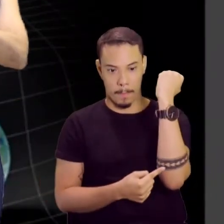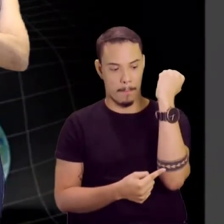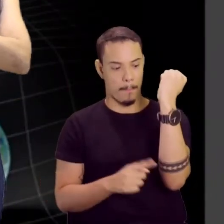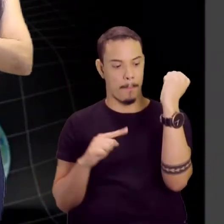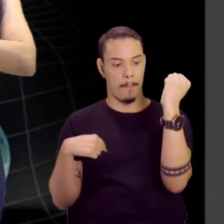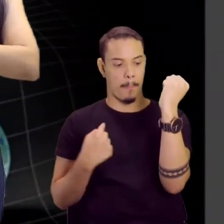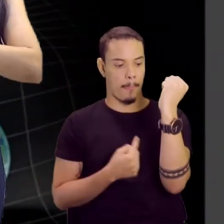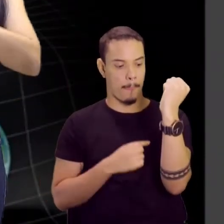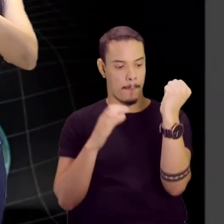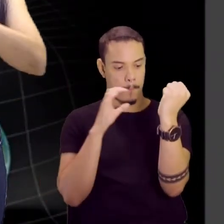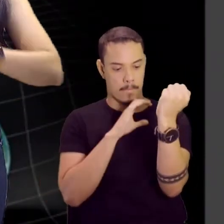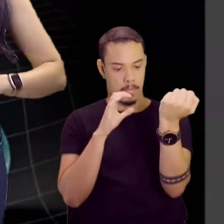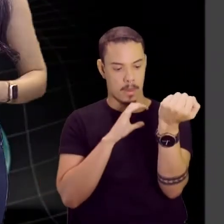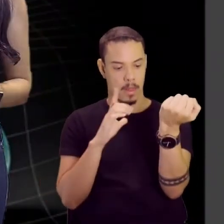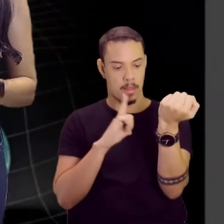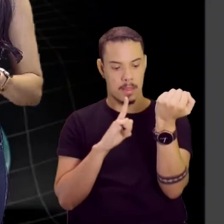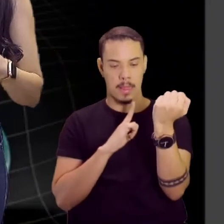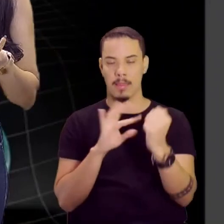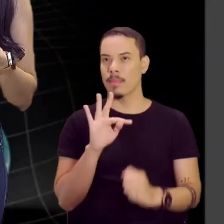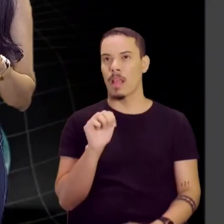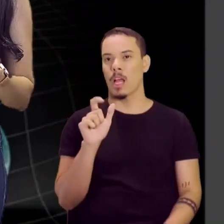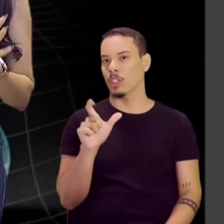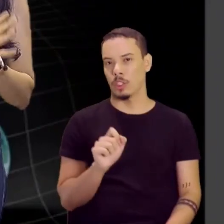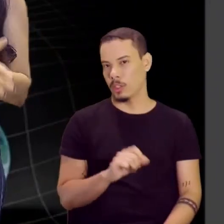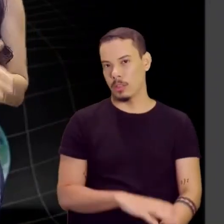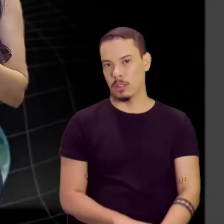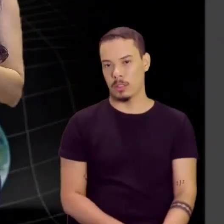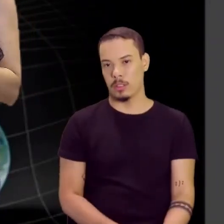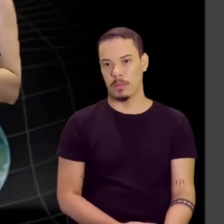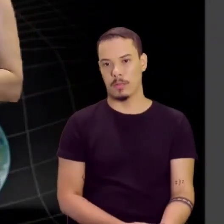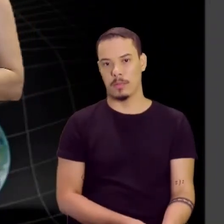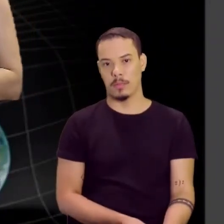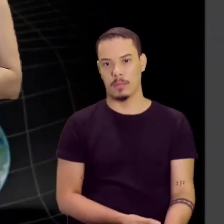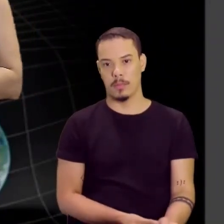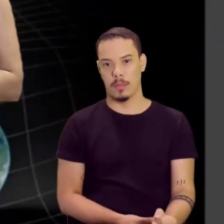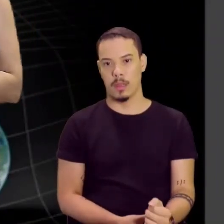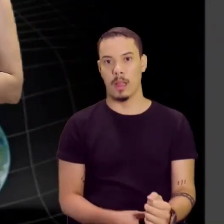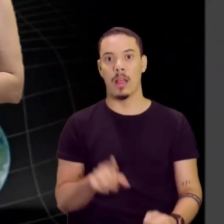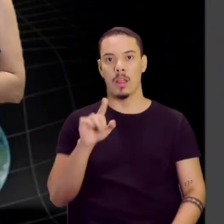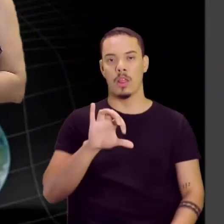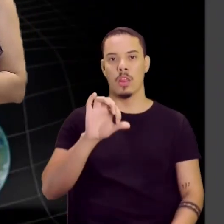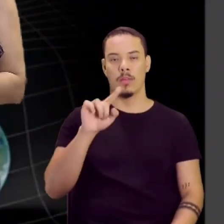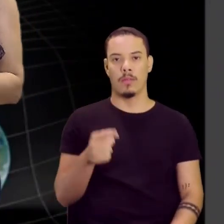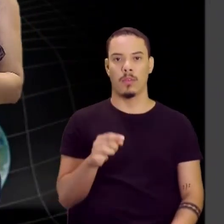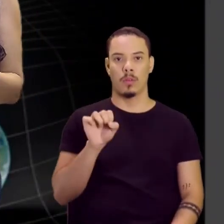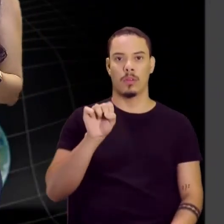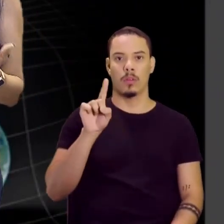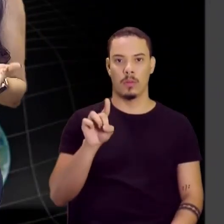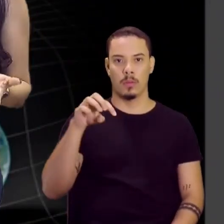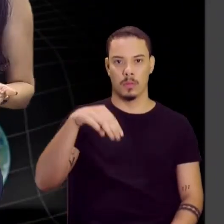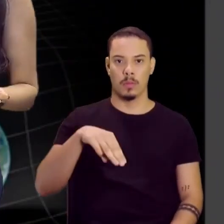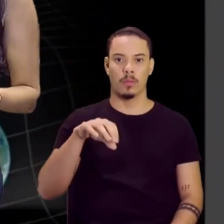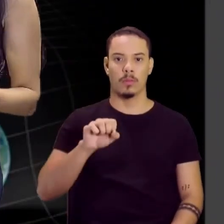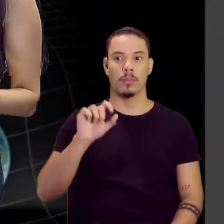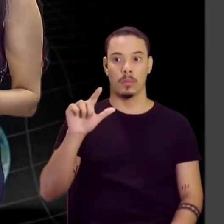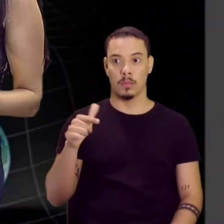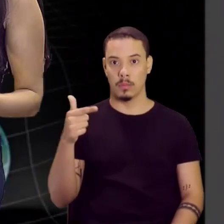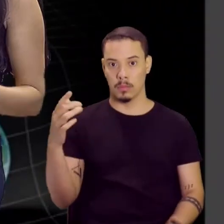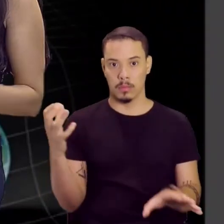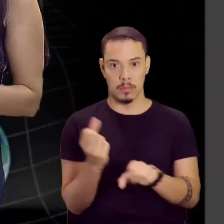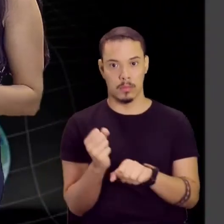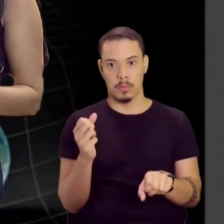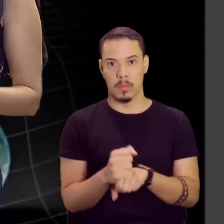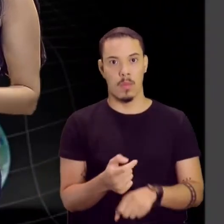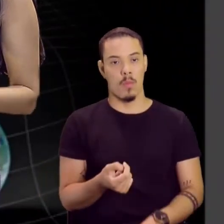nossa aceleração, ela tem uma taxa aí, uma aproximação de 9,81 metros por segundo ao quadrado, que nos cálculos a gente